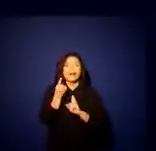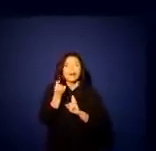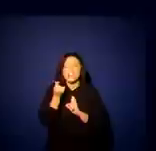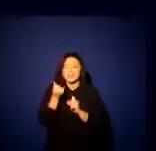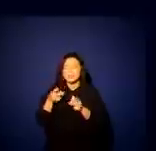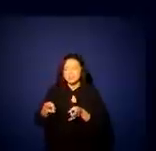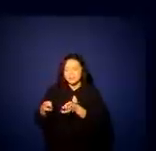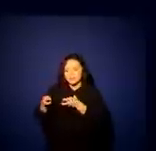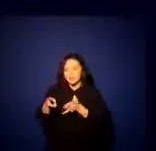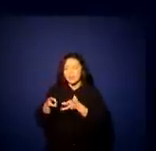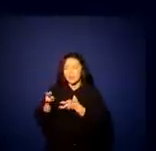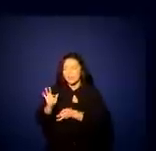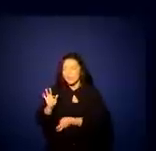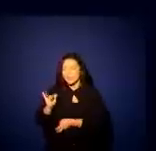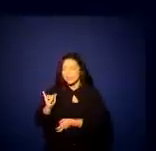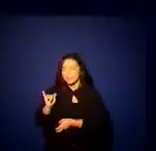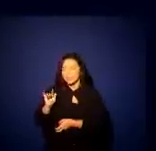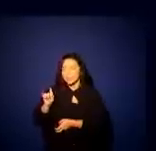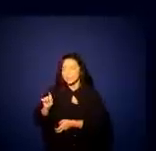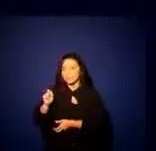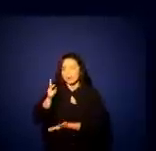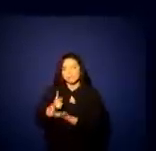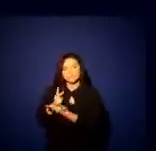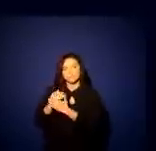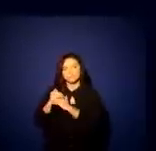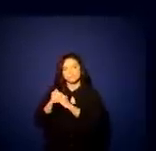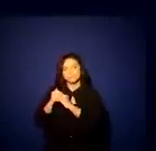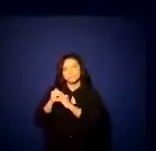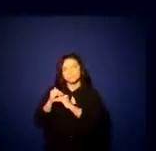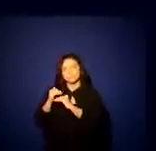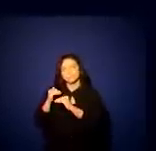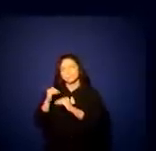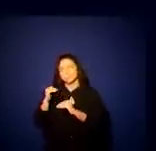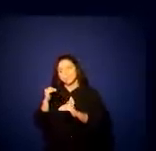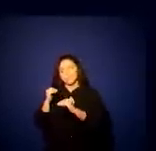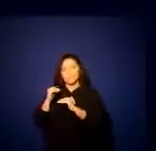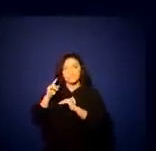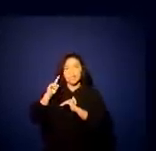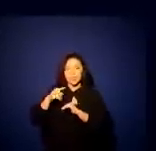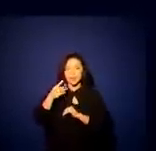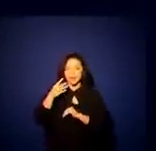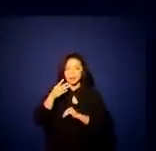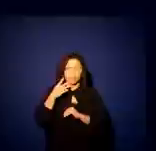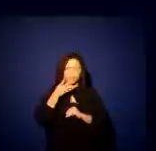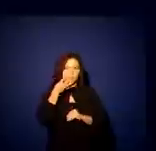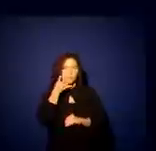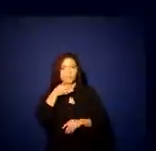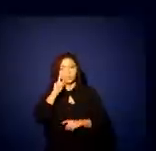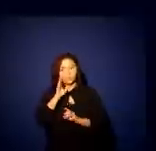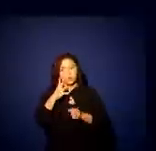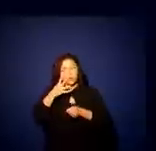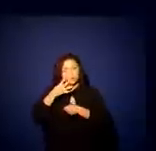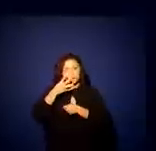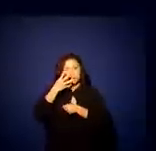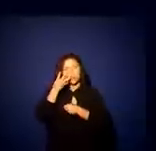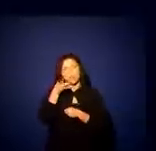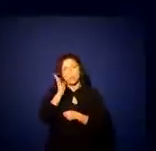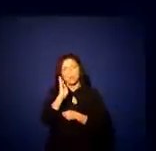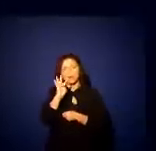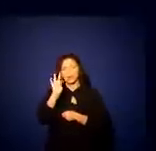fiscal da renda fixa onde o quarto tri houve nos apontamento